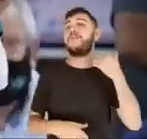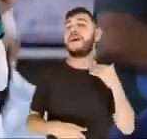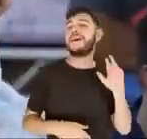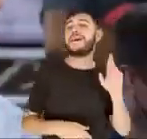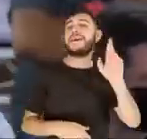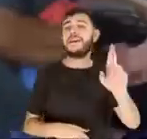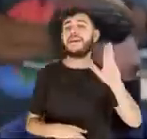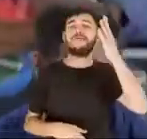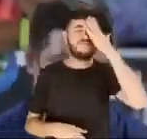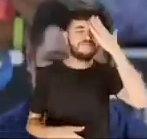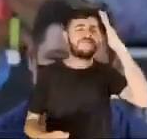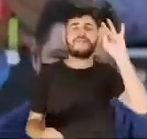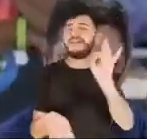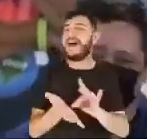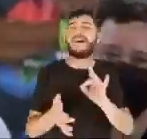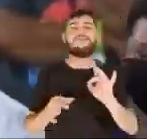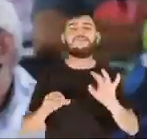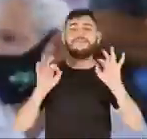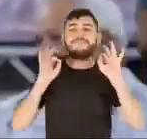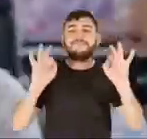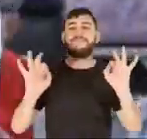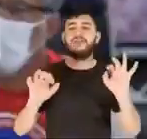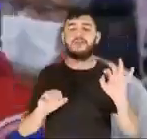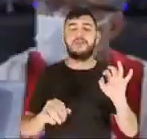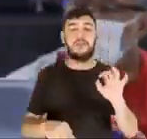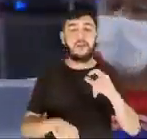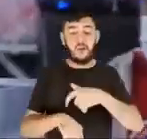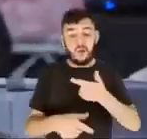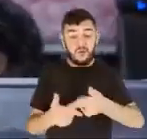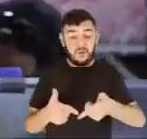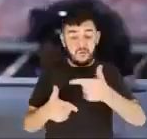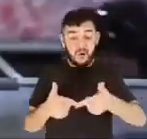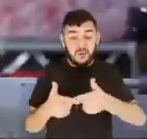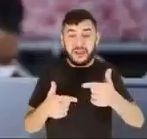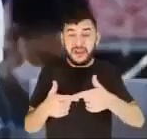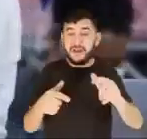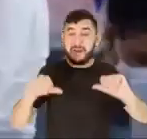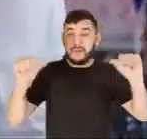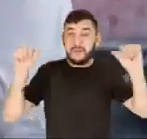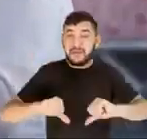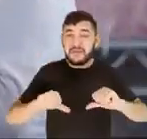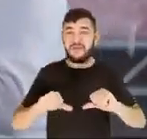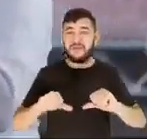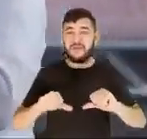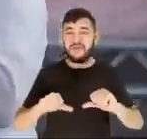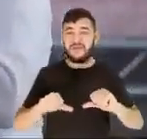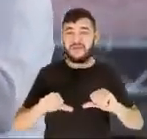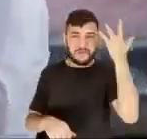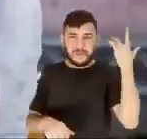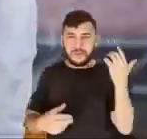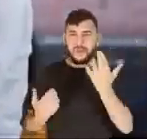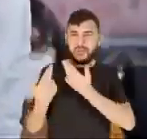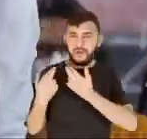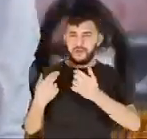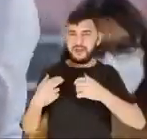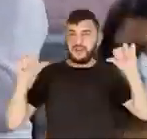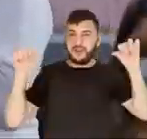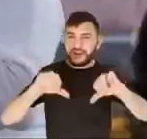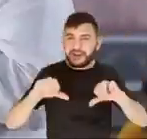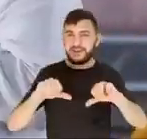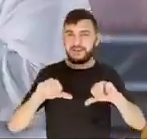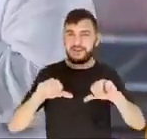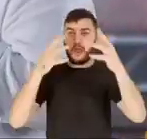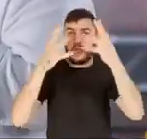perfeitamente bem que quando tem crise, os autores da crise desaparecem. E quem aparece é o Estado.